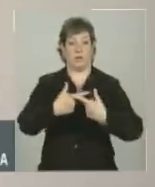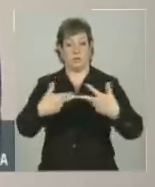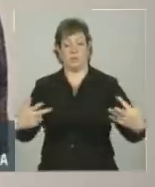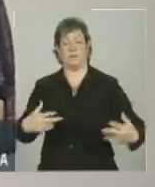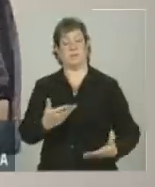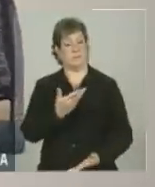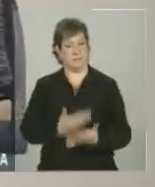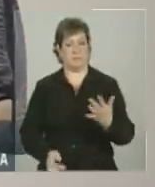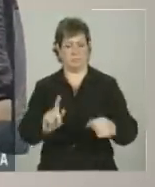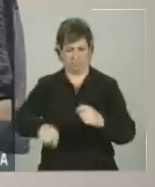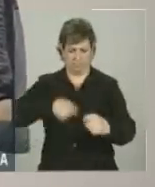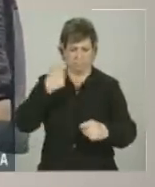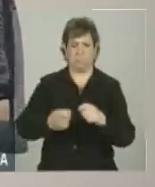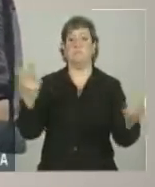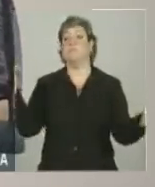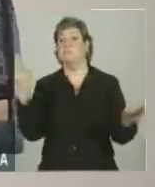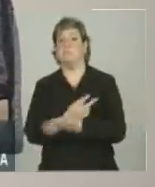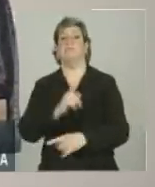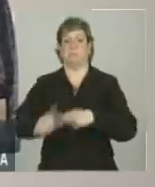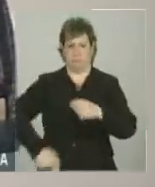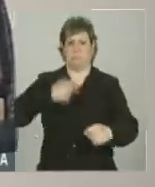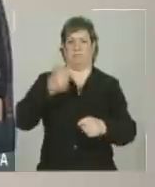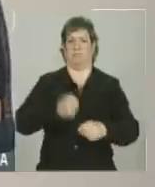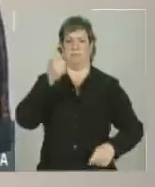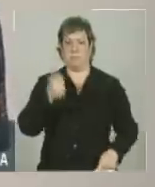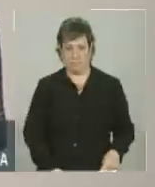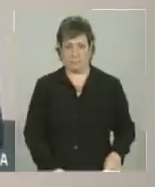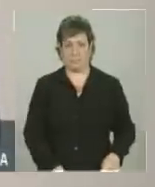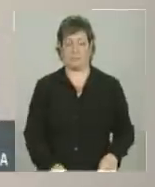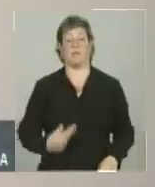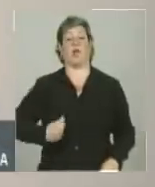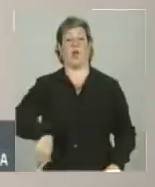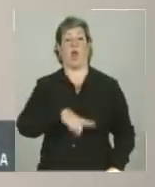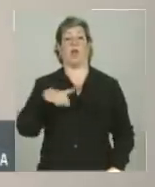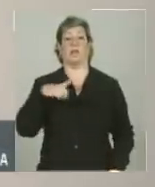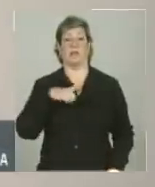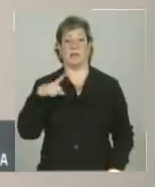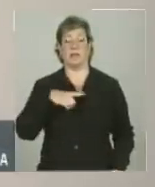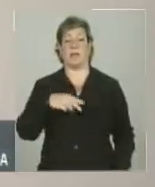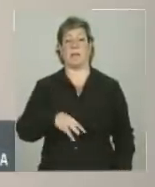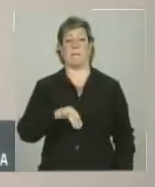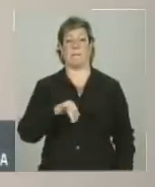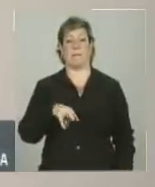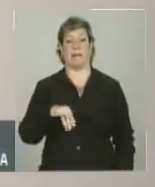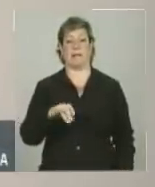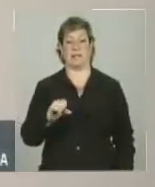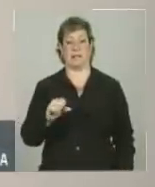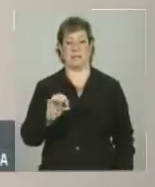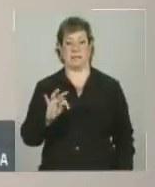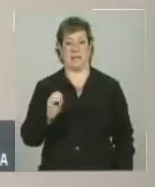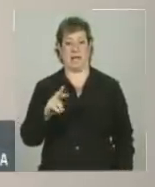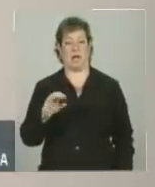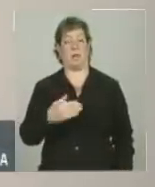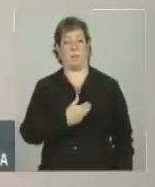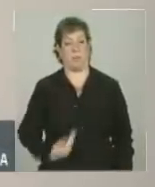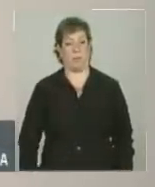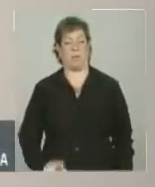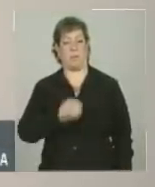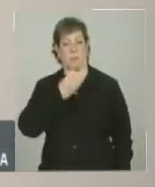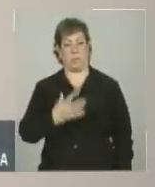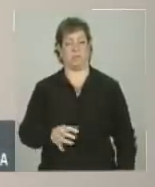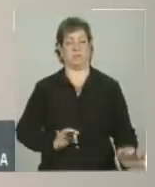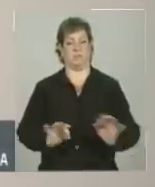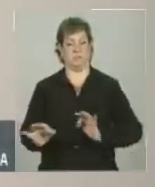ocorrência. Temos um Ministério Público independente e autônomo, uma Polícia Federal bem equipada e com serviço